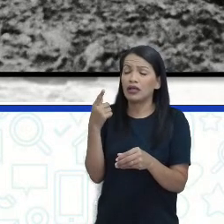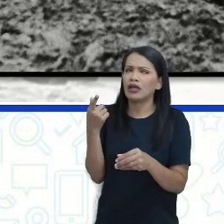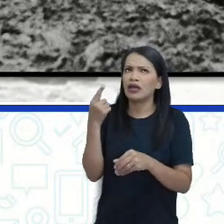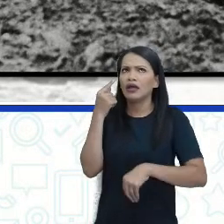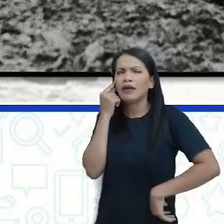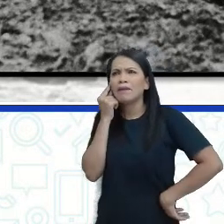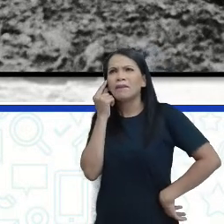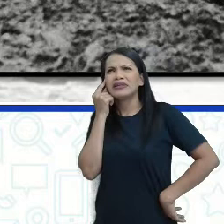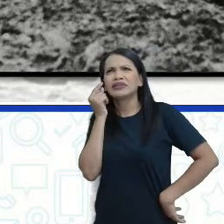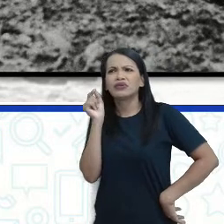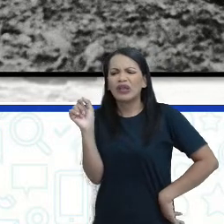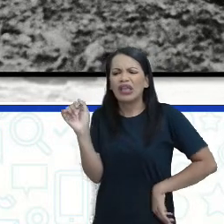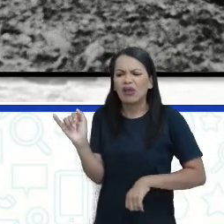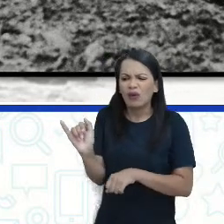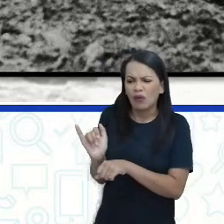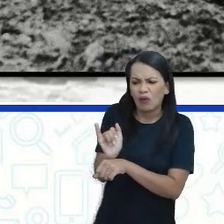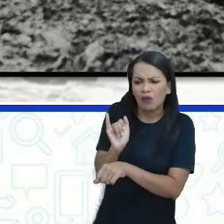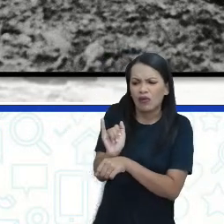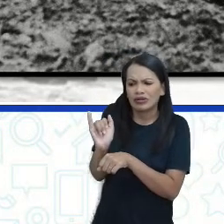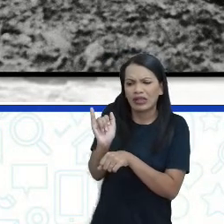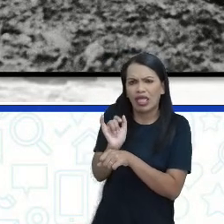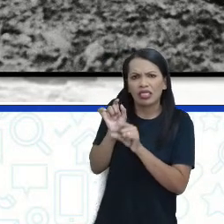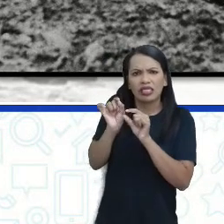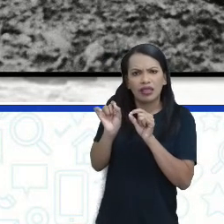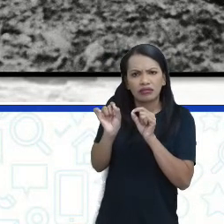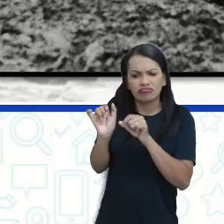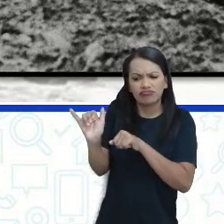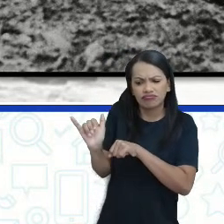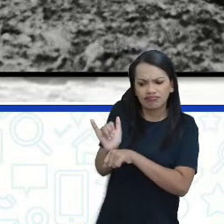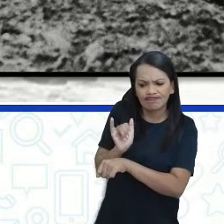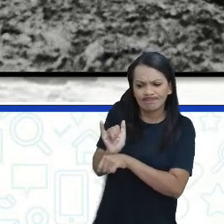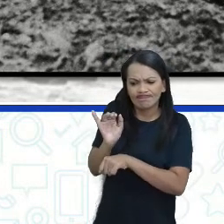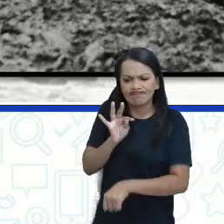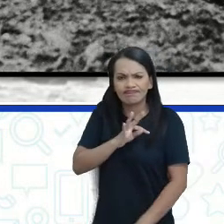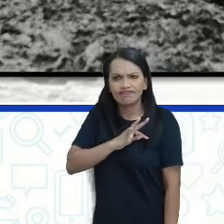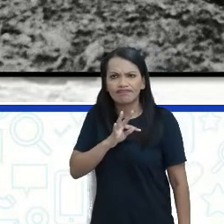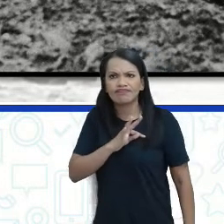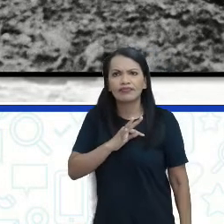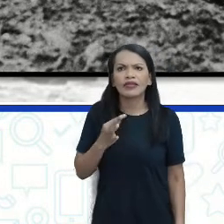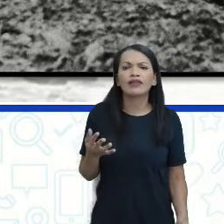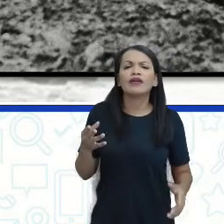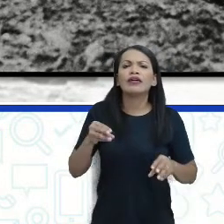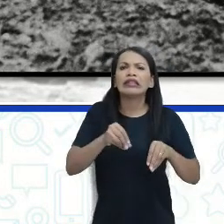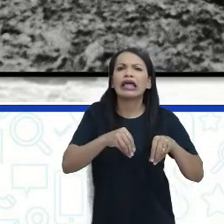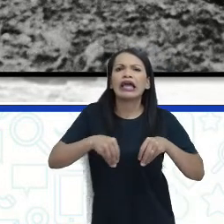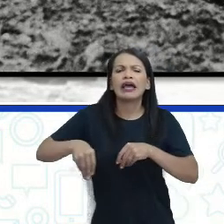estratégia nesse sentido, que era o seguinte, essa técnica de terra arrasada era o